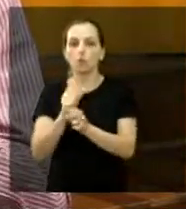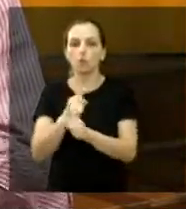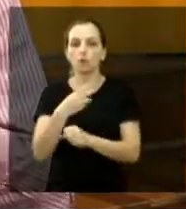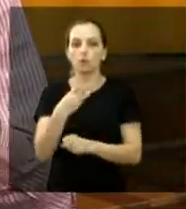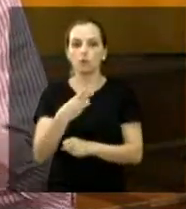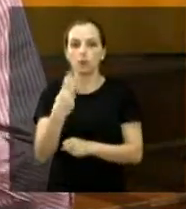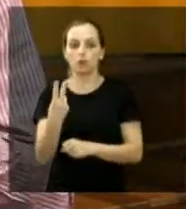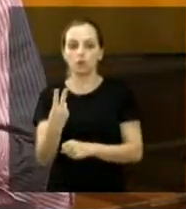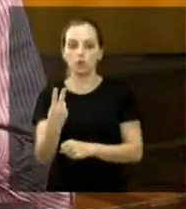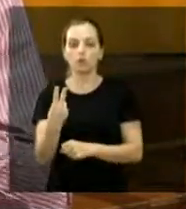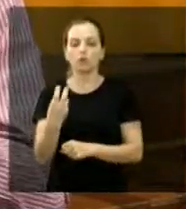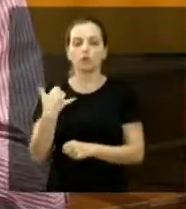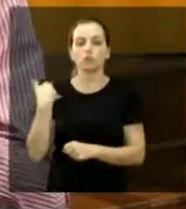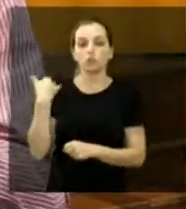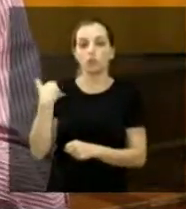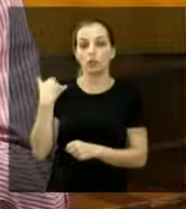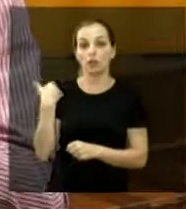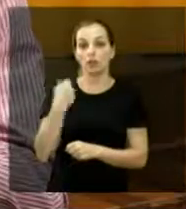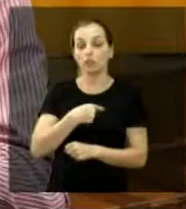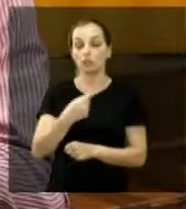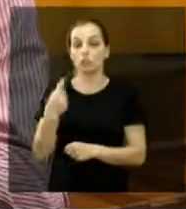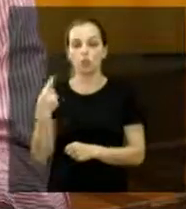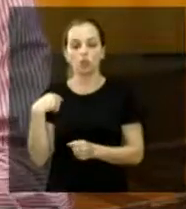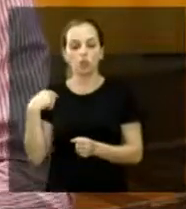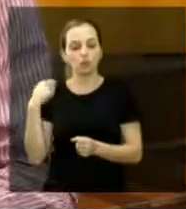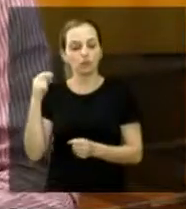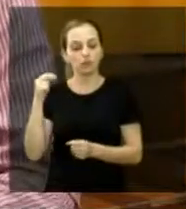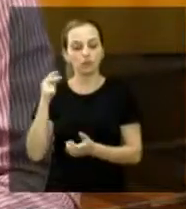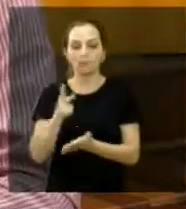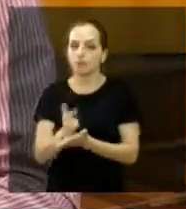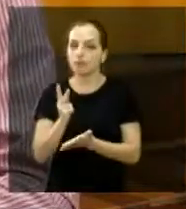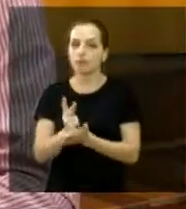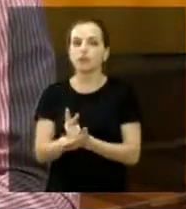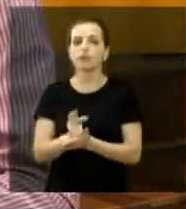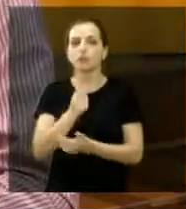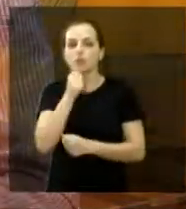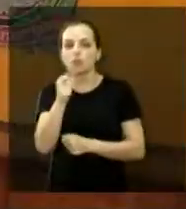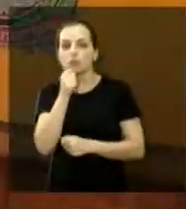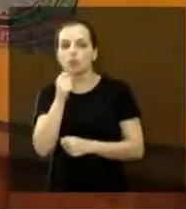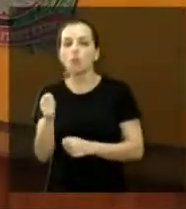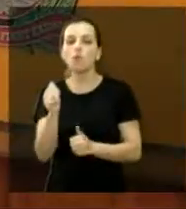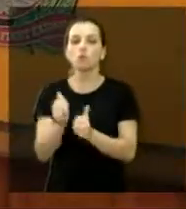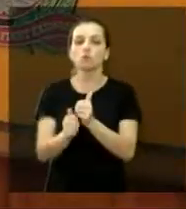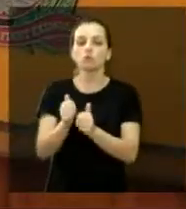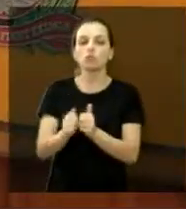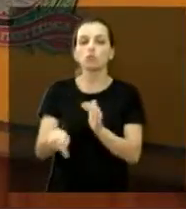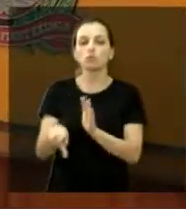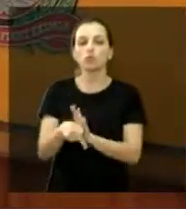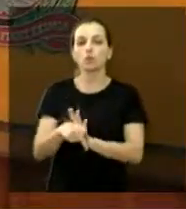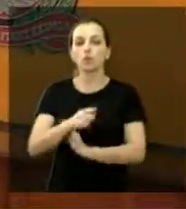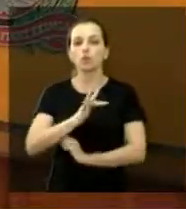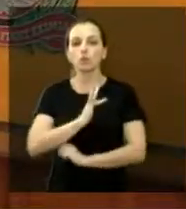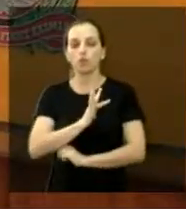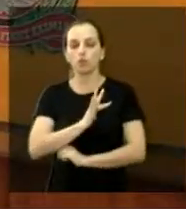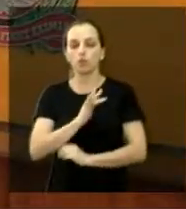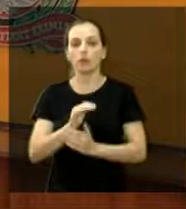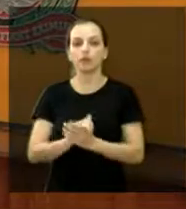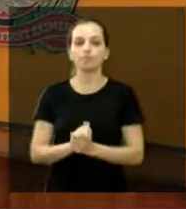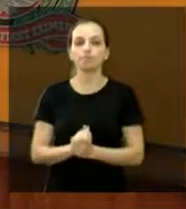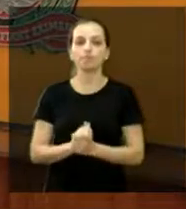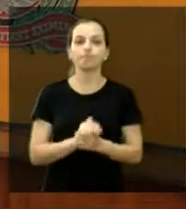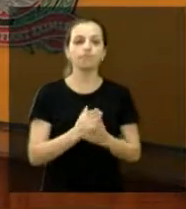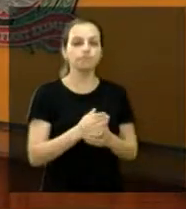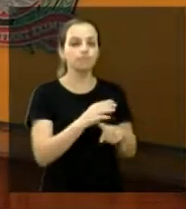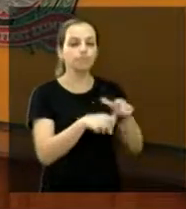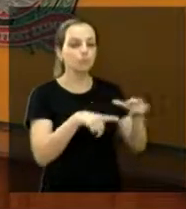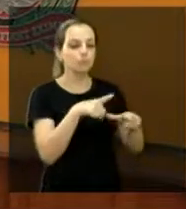nós praticamente jamais deixamos de transmitir jogos da Ferroviária. Pois é, e você vem trabalhando há tanto